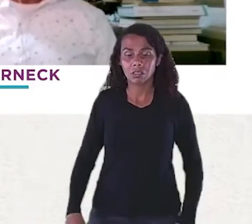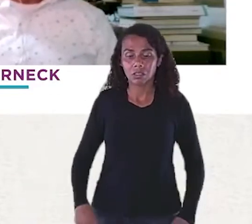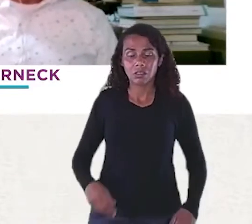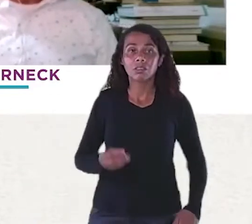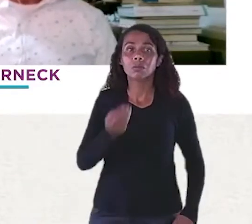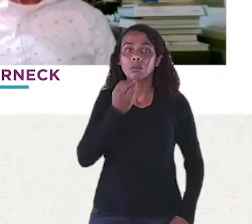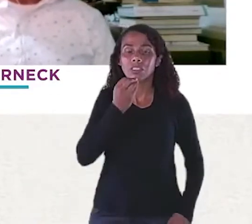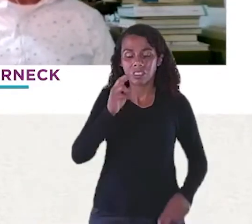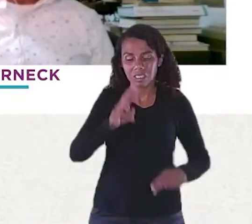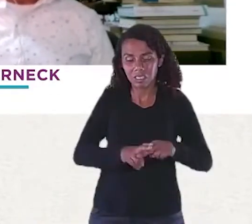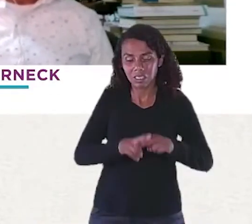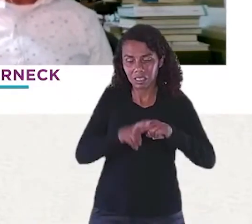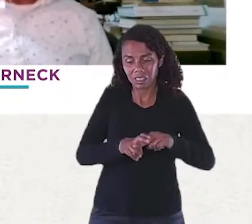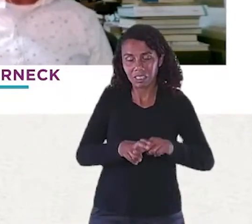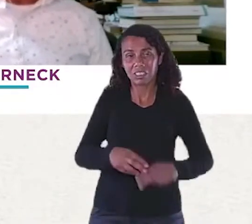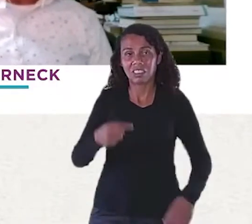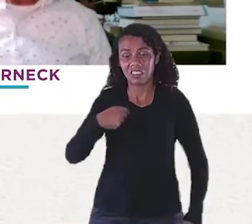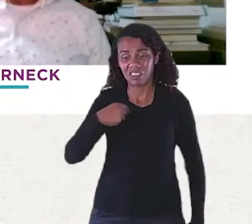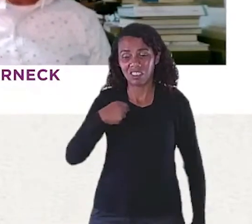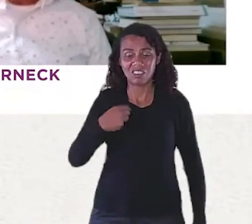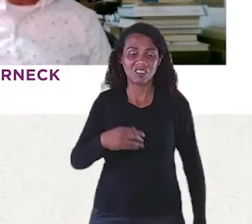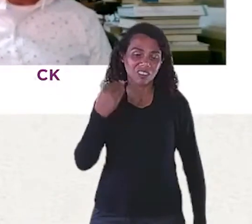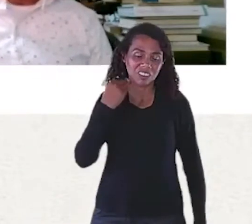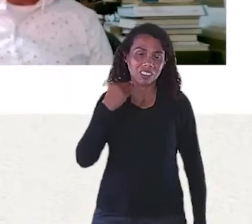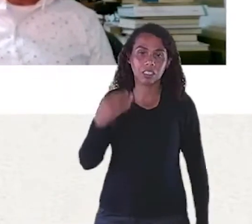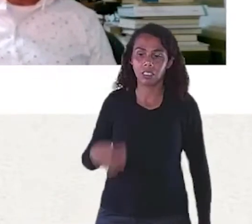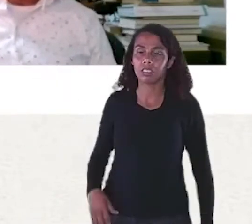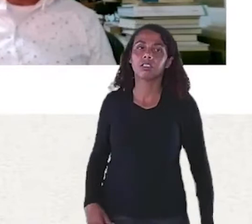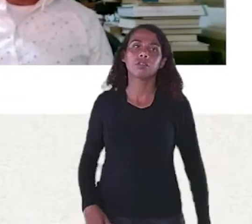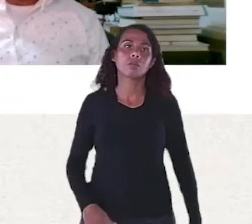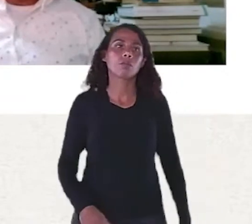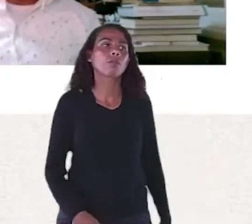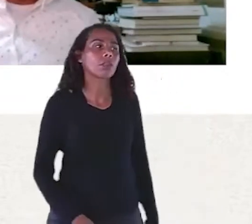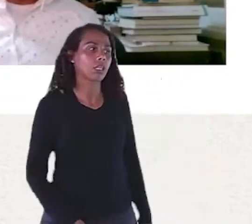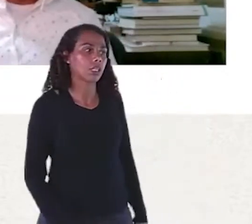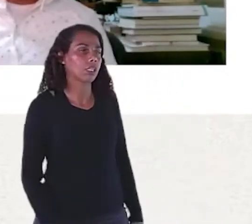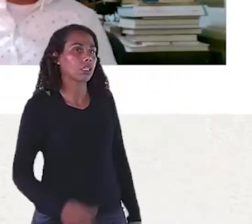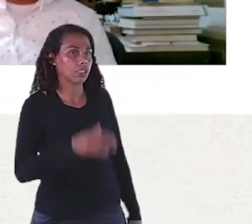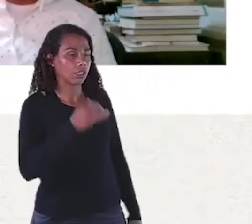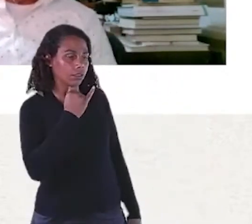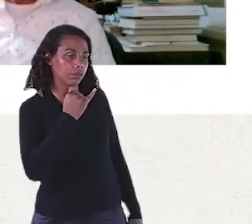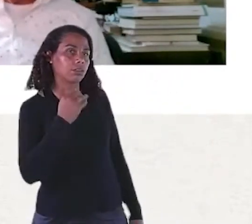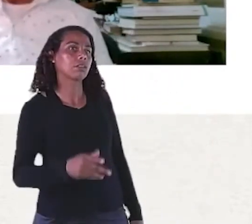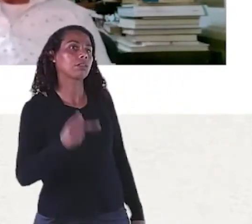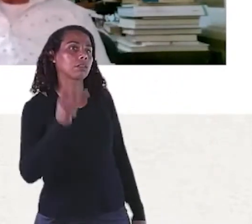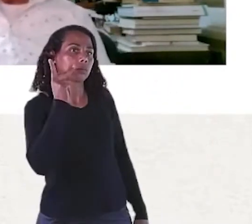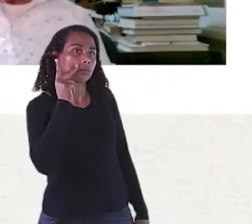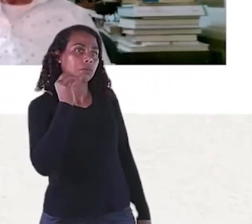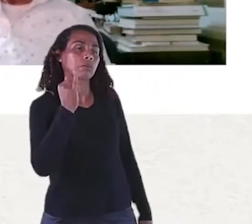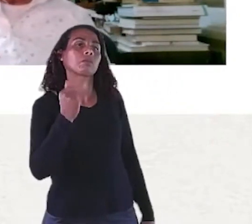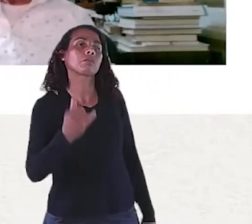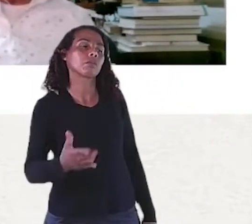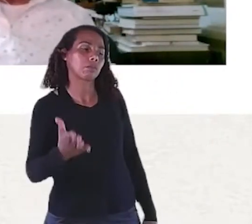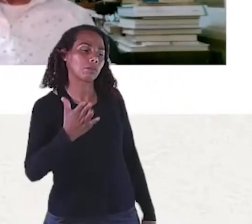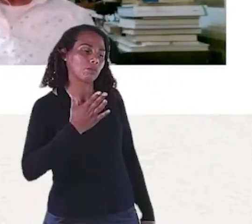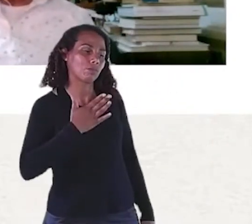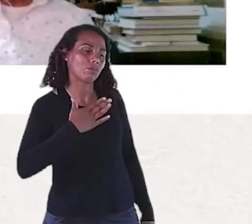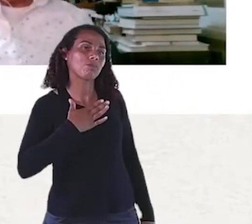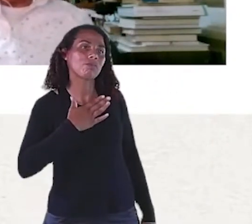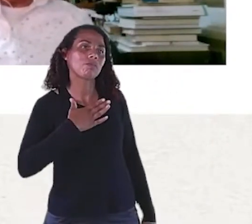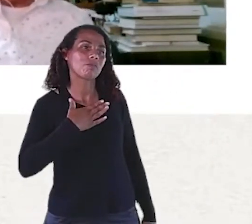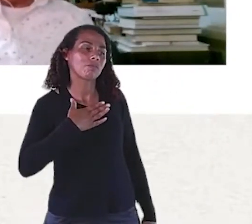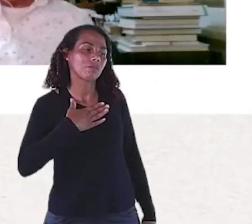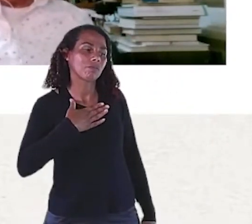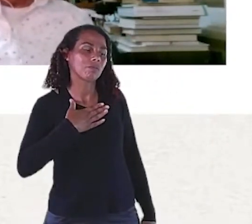O papai era uma figura. O papai era um sujeito que ele foi um ambientalista no tempo que não